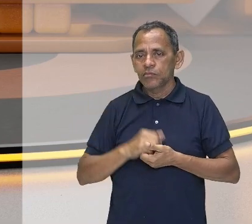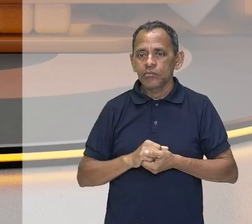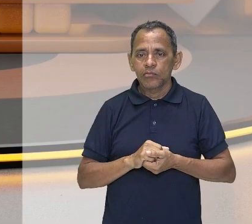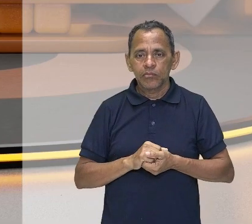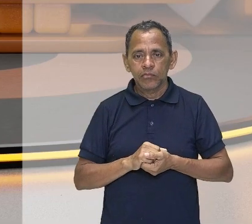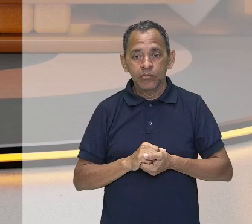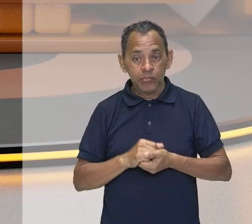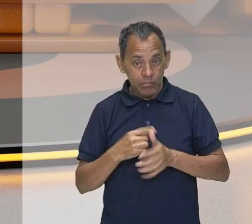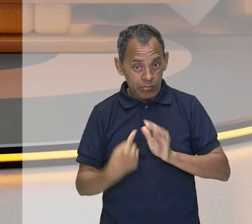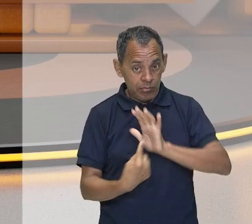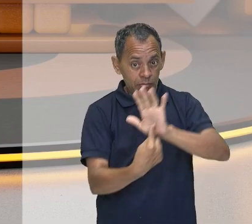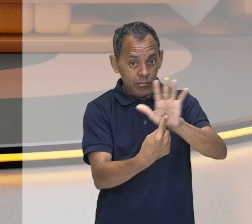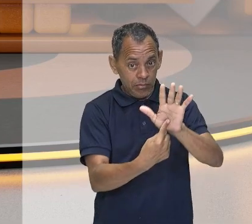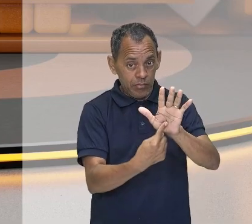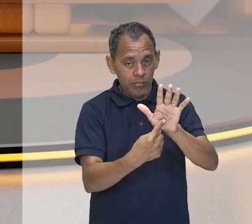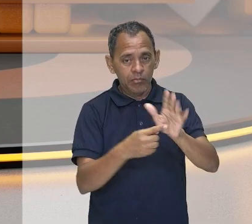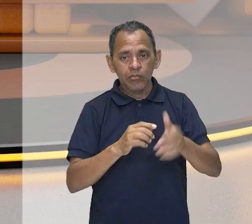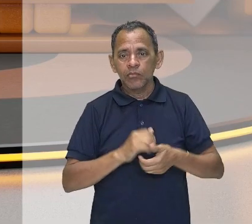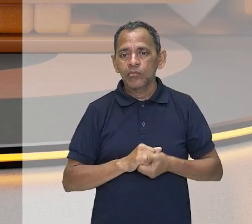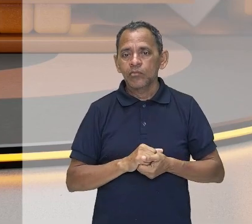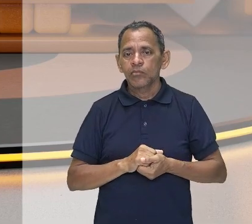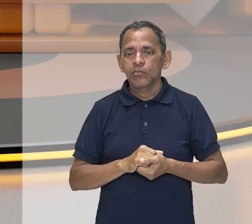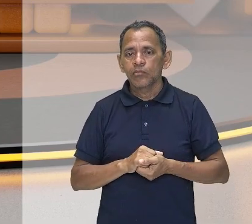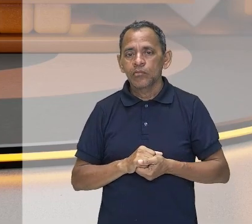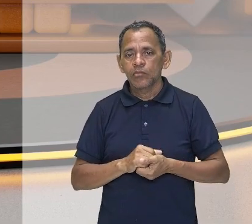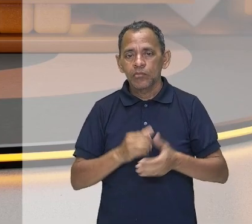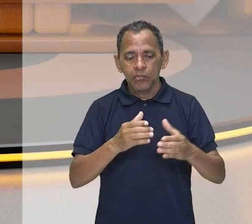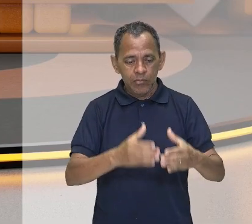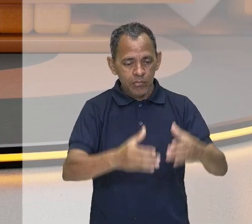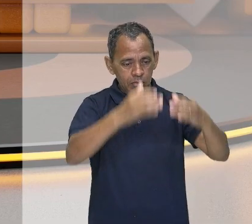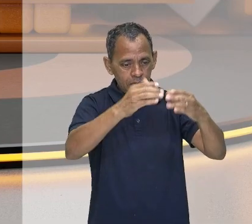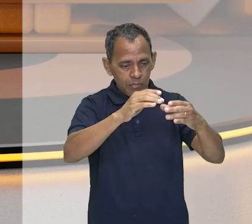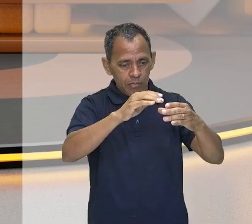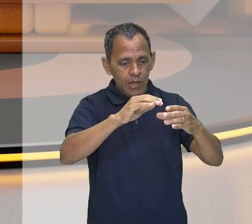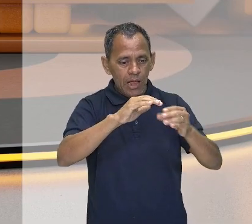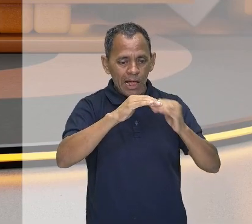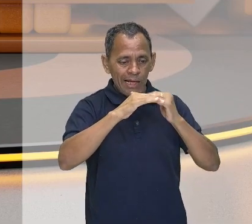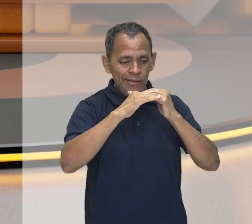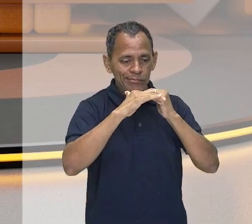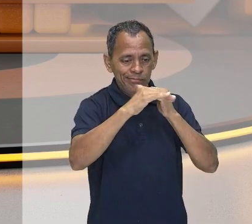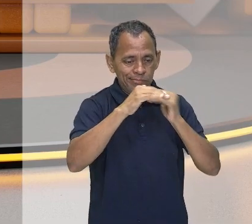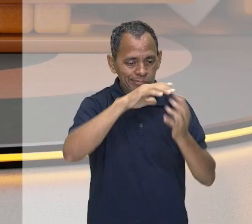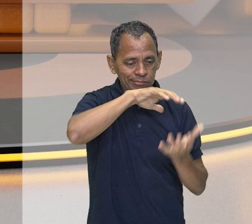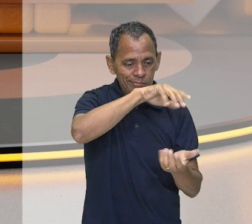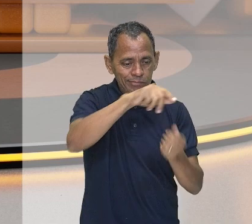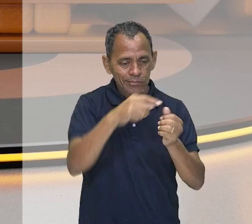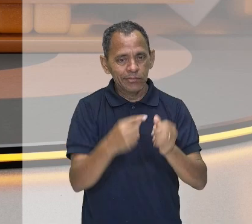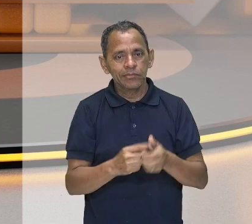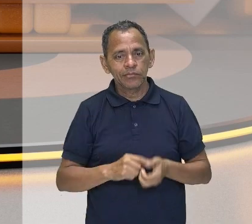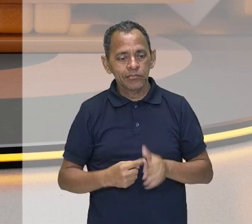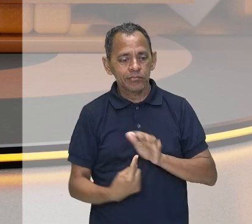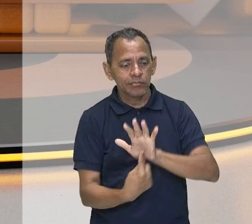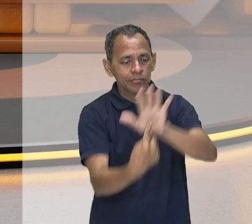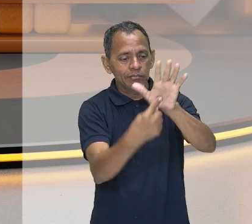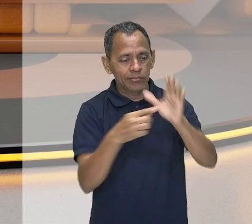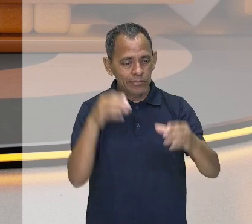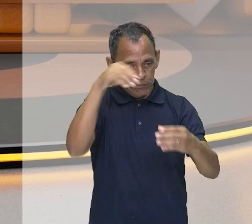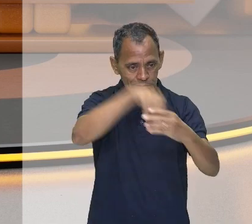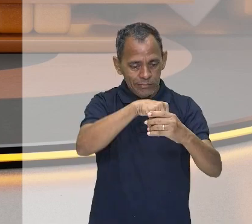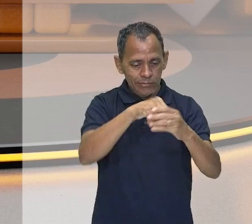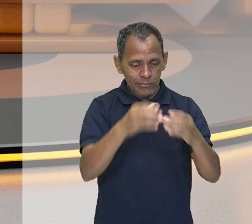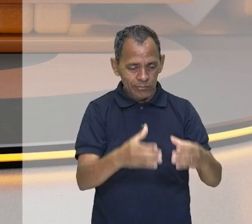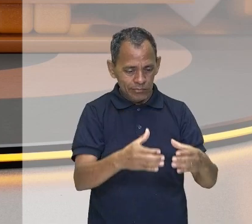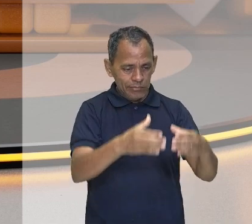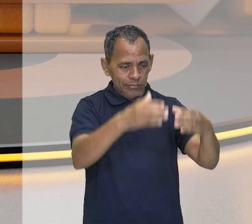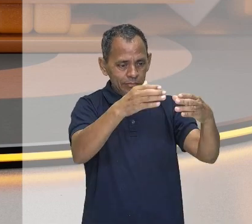A projeção cilíndrica, ela envolve a superfície terrestre, que é projetada dentro de um cilindro. Então, a superfície do planeta é